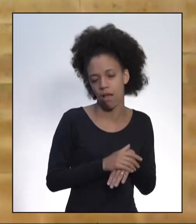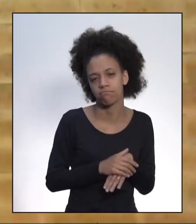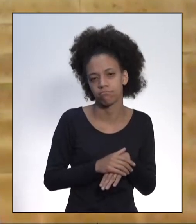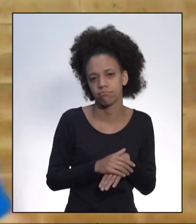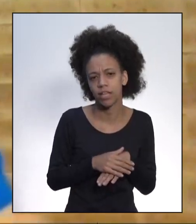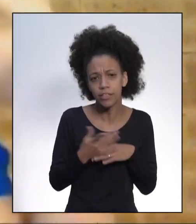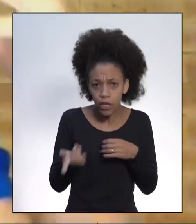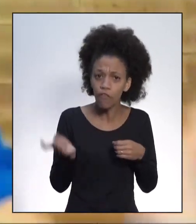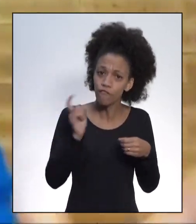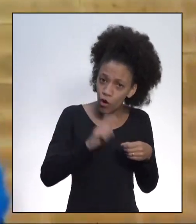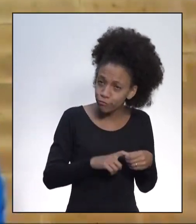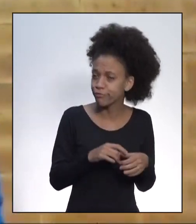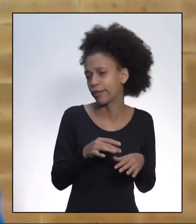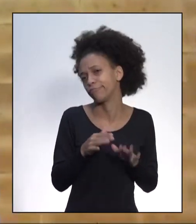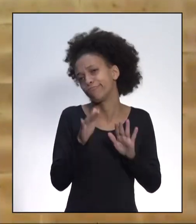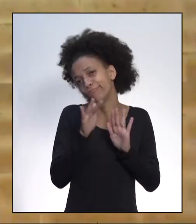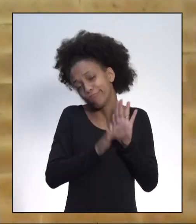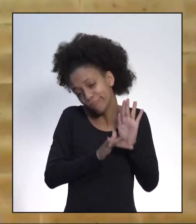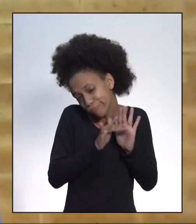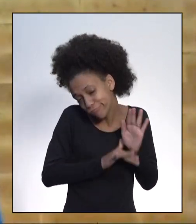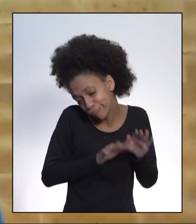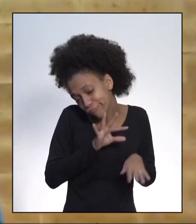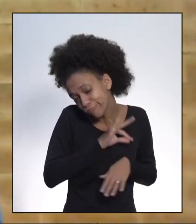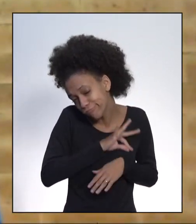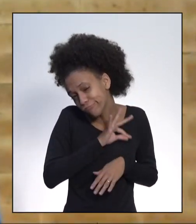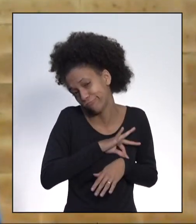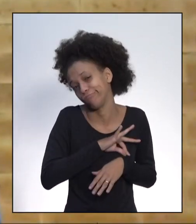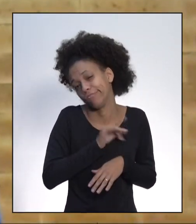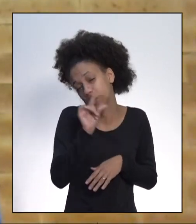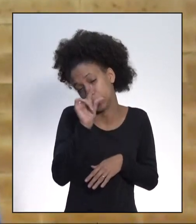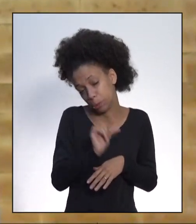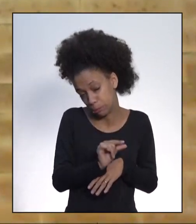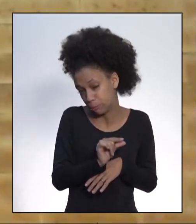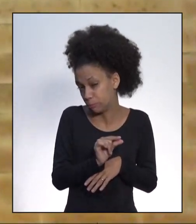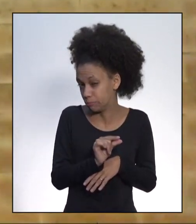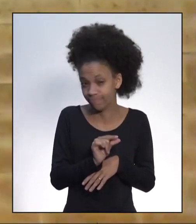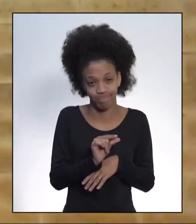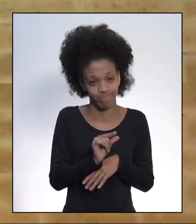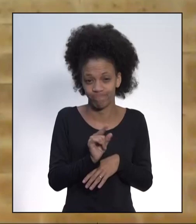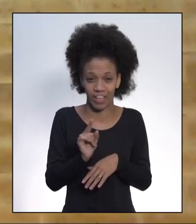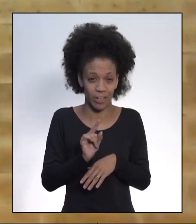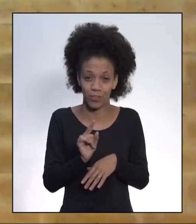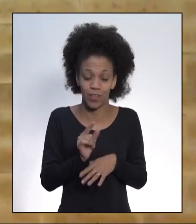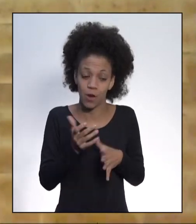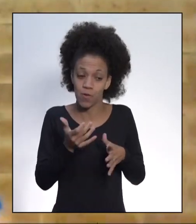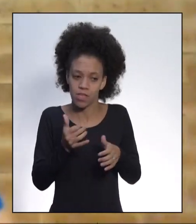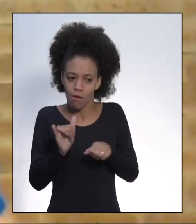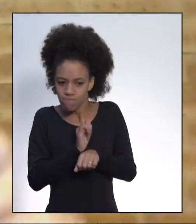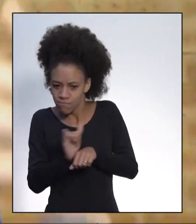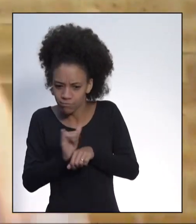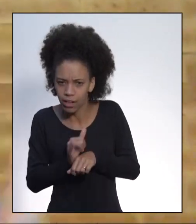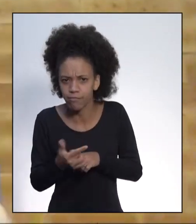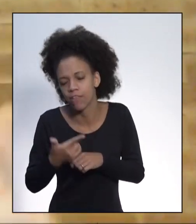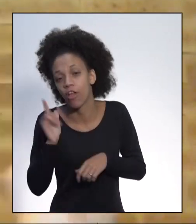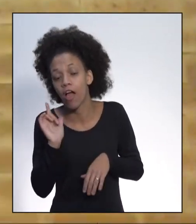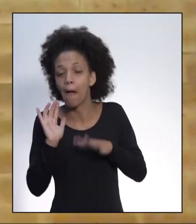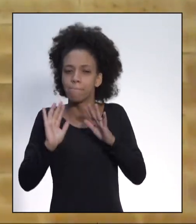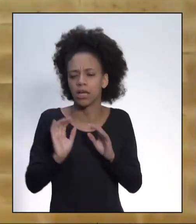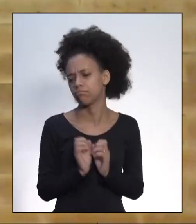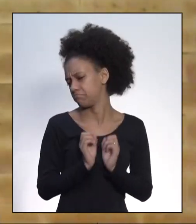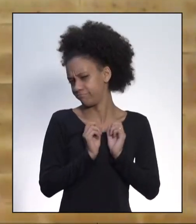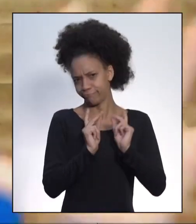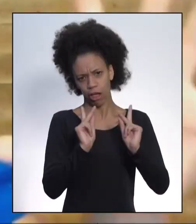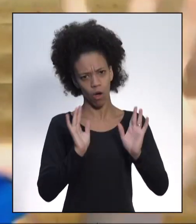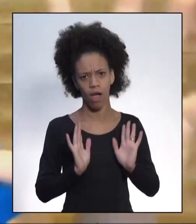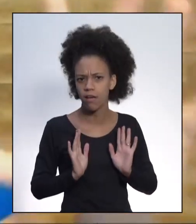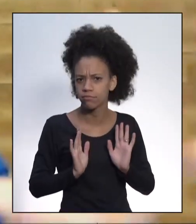Então, voltei para ganhar também um salário que não era o que eu tava, né, o que eu tinha quando eu tinha minha escola de inglês, mas eu falei, meu,